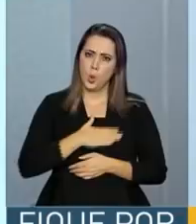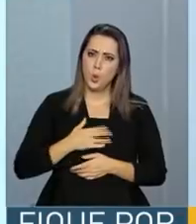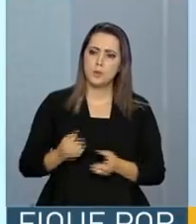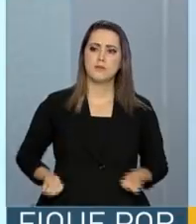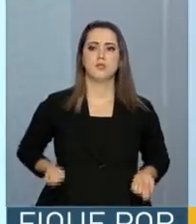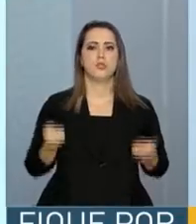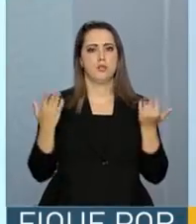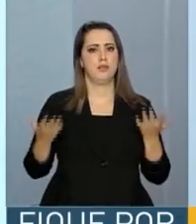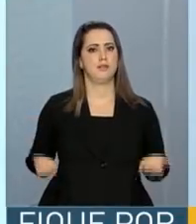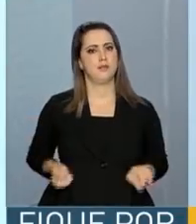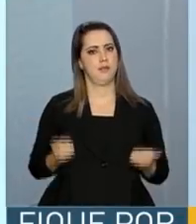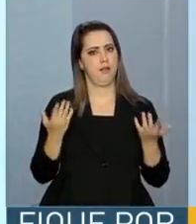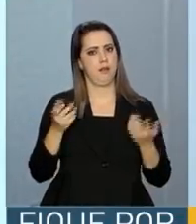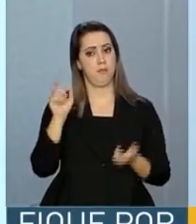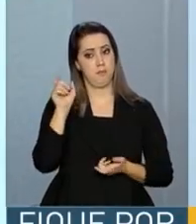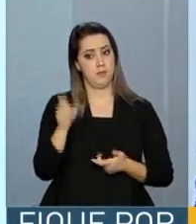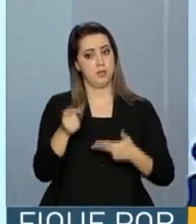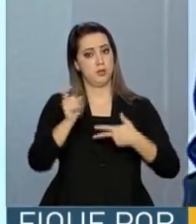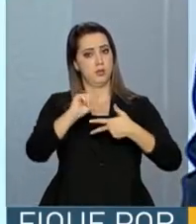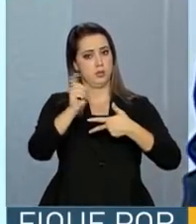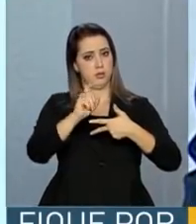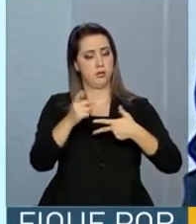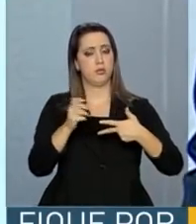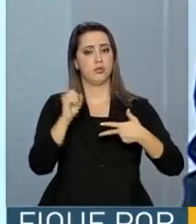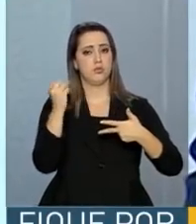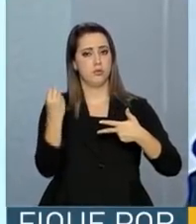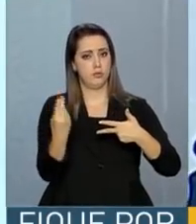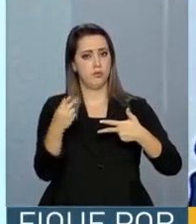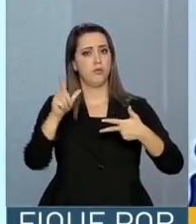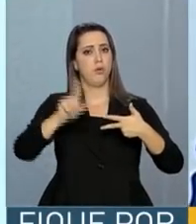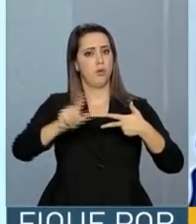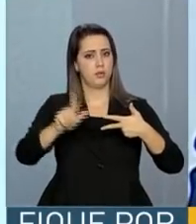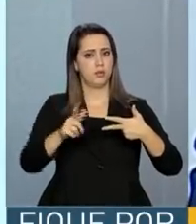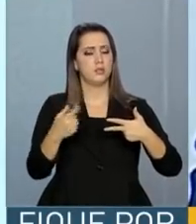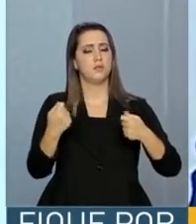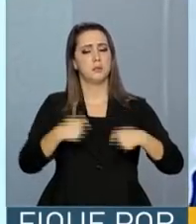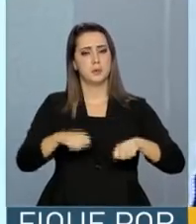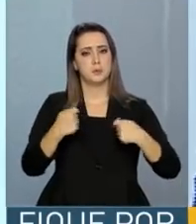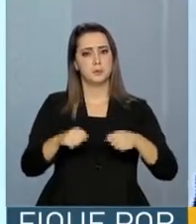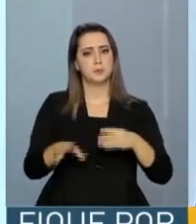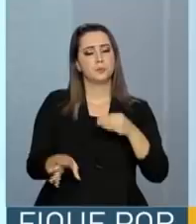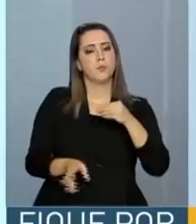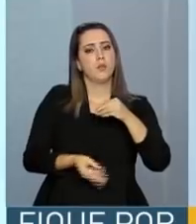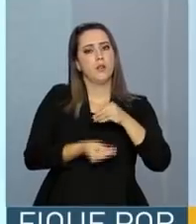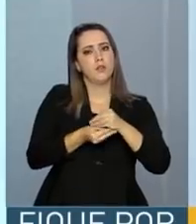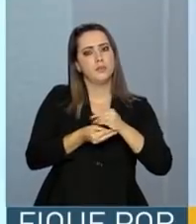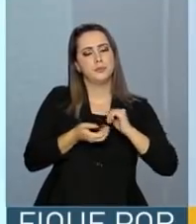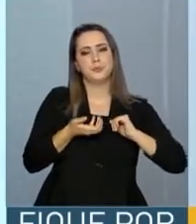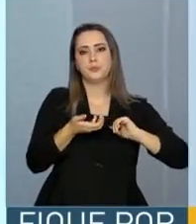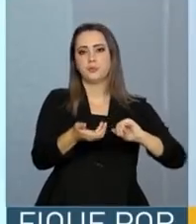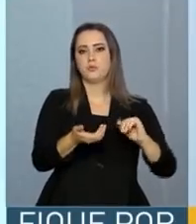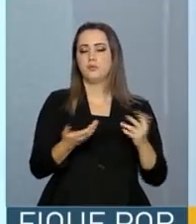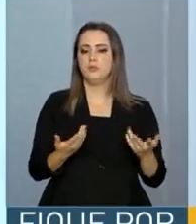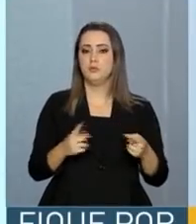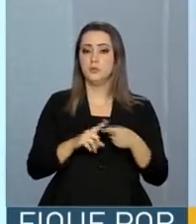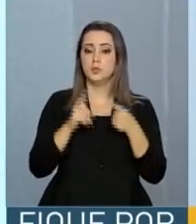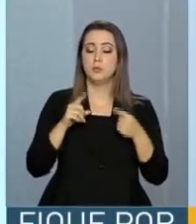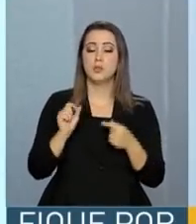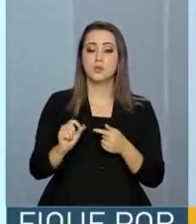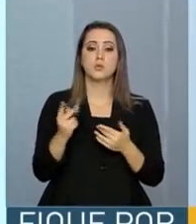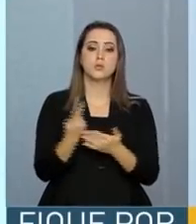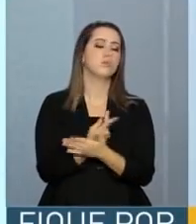está no executivo e que naturalmente está no legislativo porque ela já viu depende também das emendas parlamentares e tudo isso mas o que